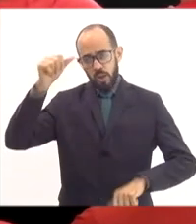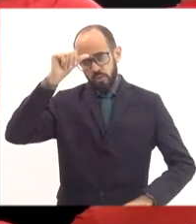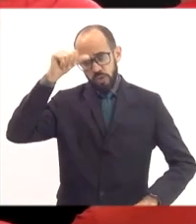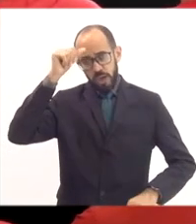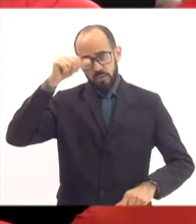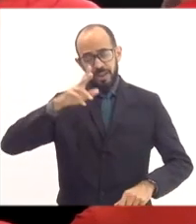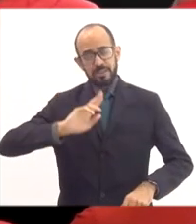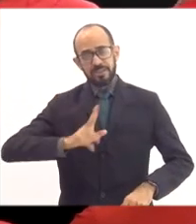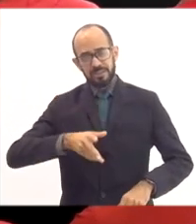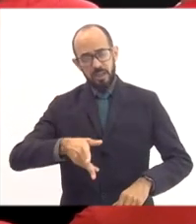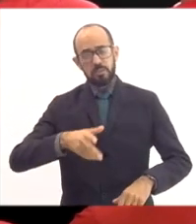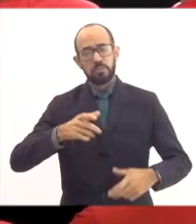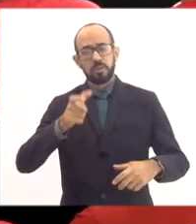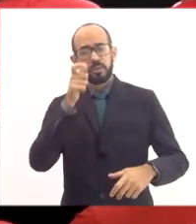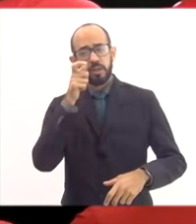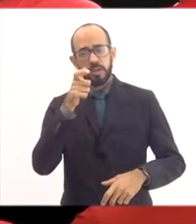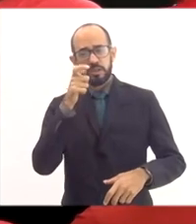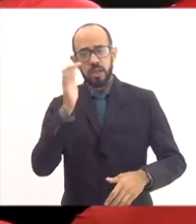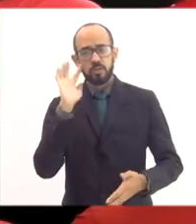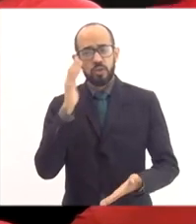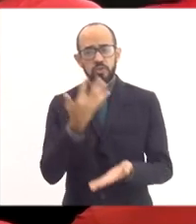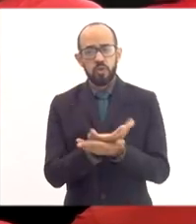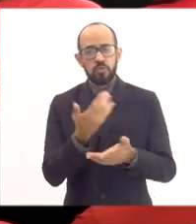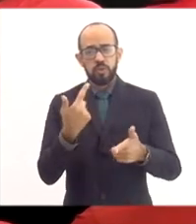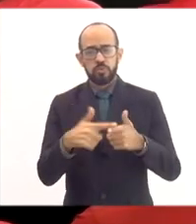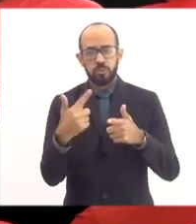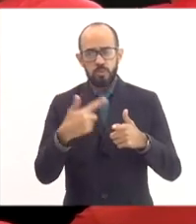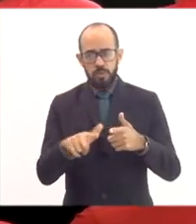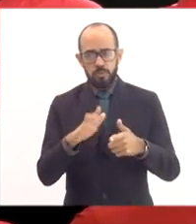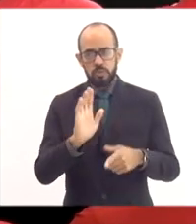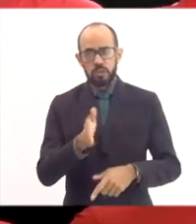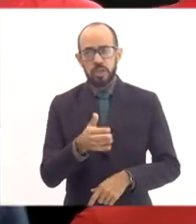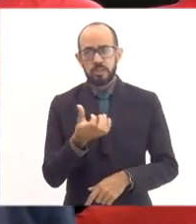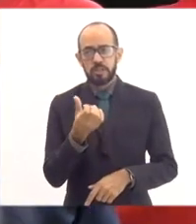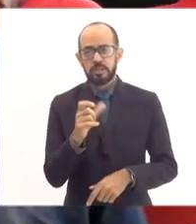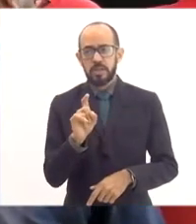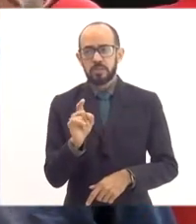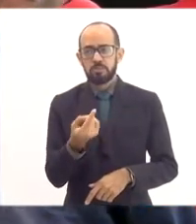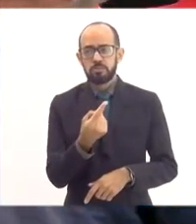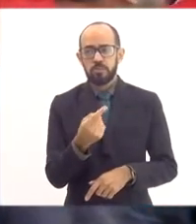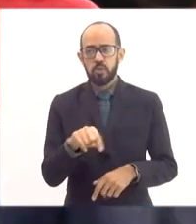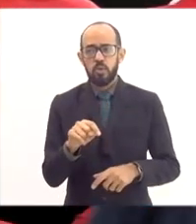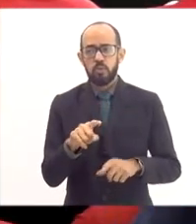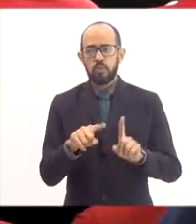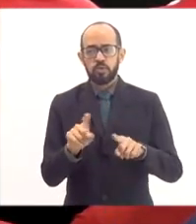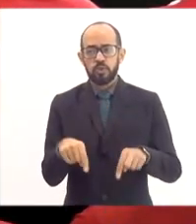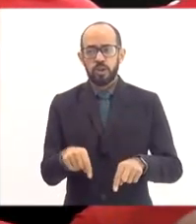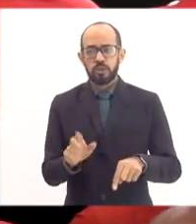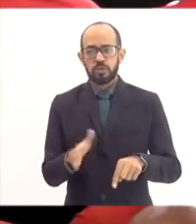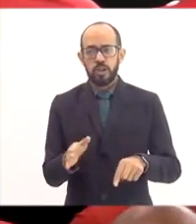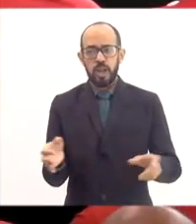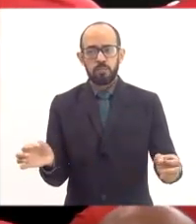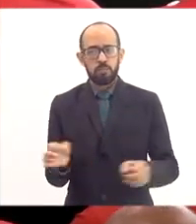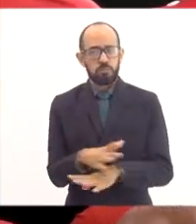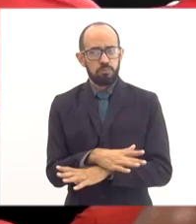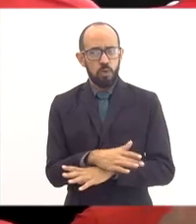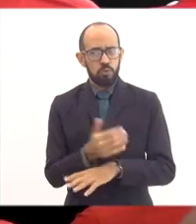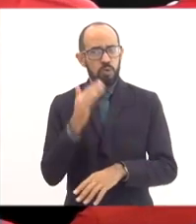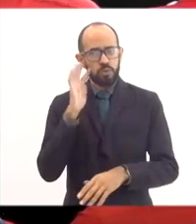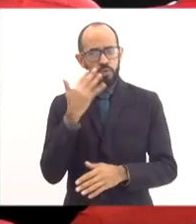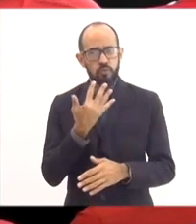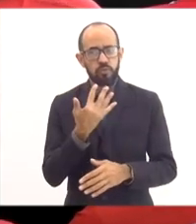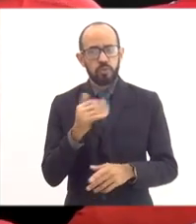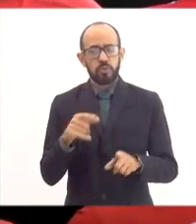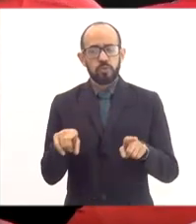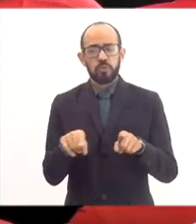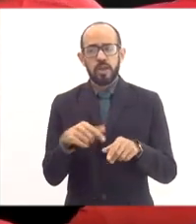do governo de resolver os problemas, e tem acontecido assim. Já foram mais de 6 mil servidores que, fruto do trabalho da comissão, seja na área de segurança, da saúde, da